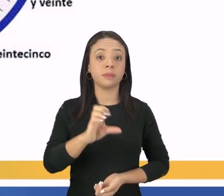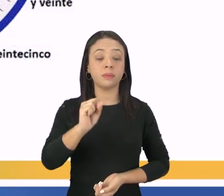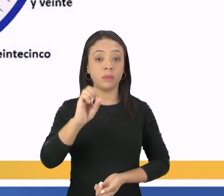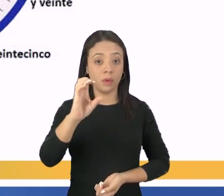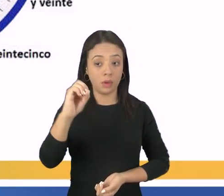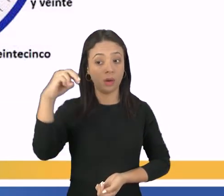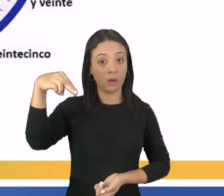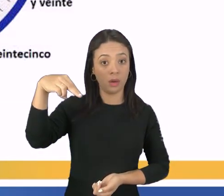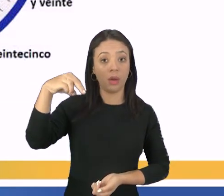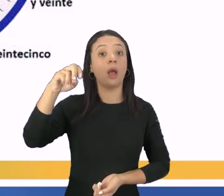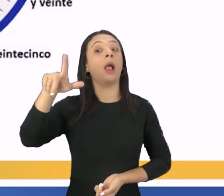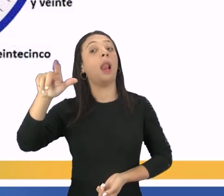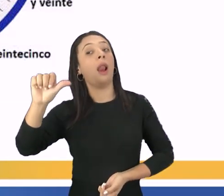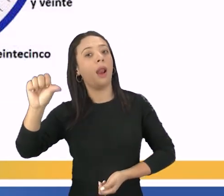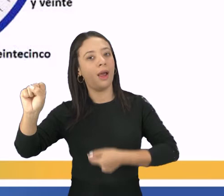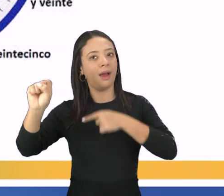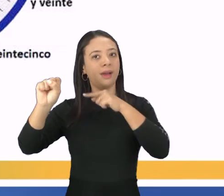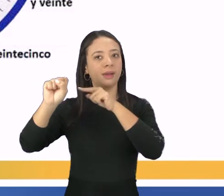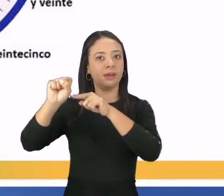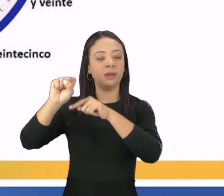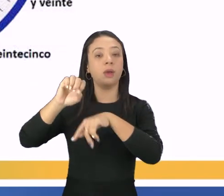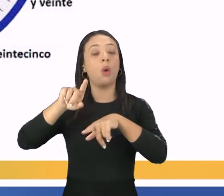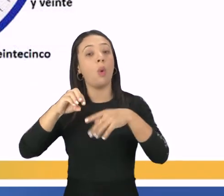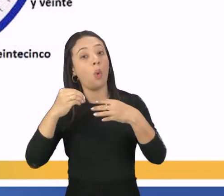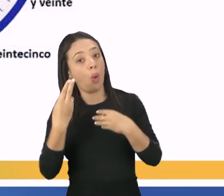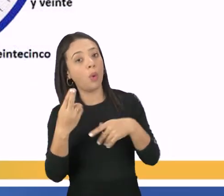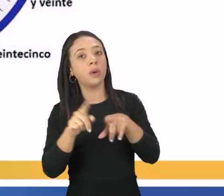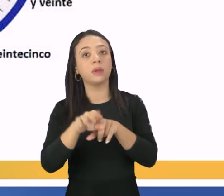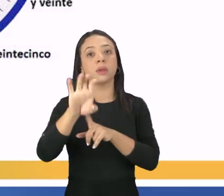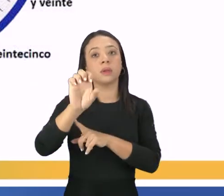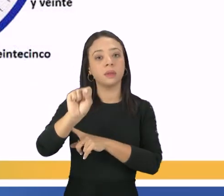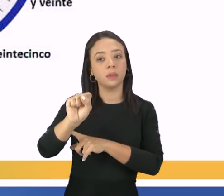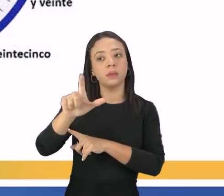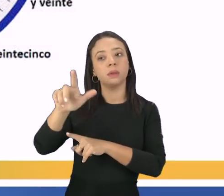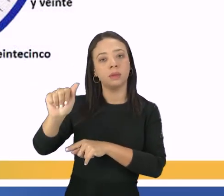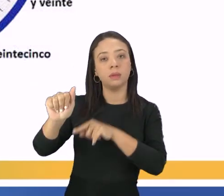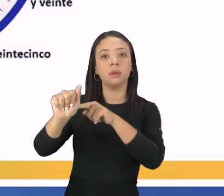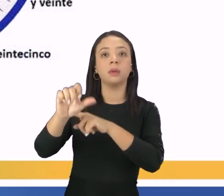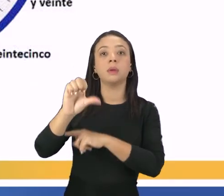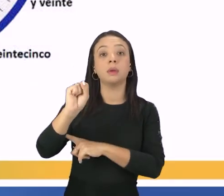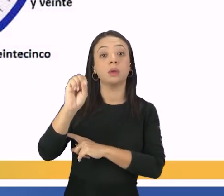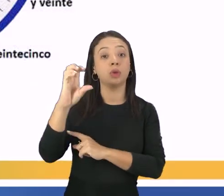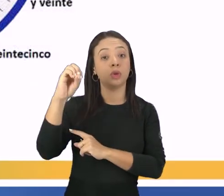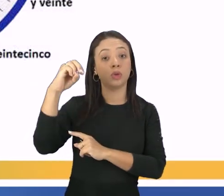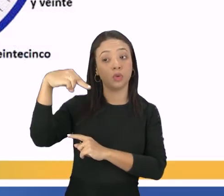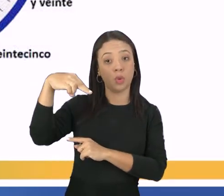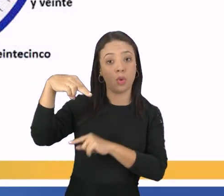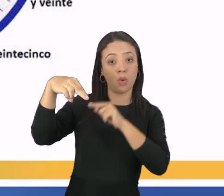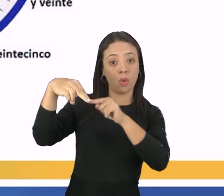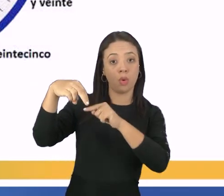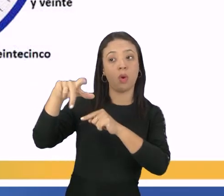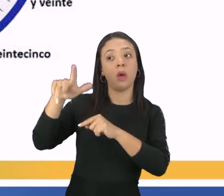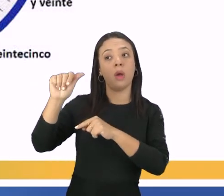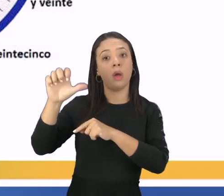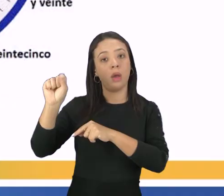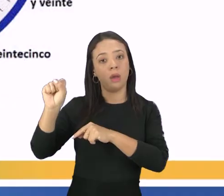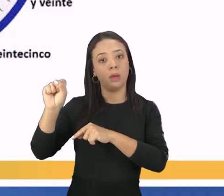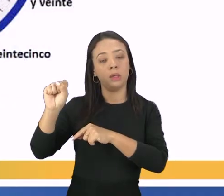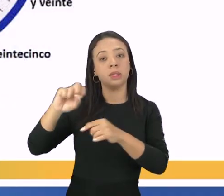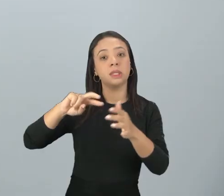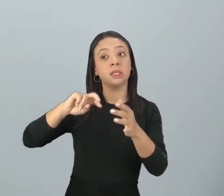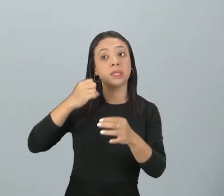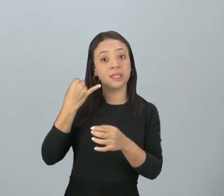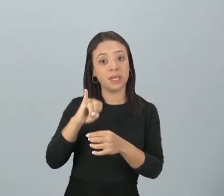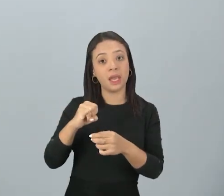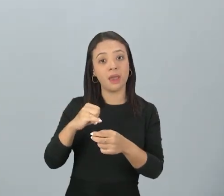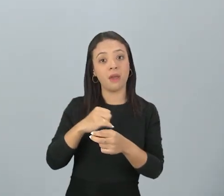responder, son las, né? Ou es las. Qual a diferença? O son las é se for plural, ou seja, se for mais de um.